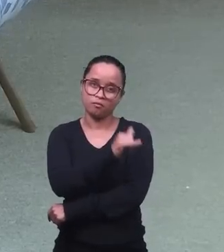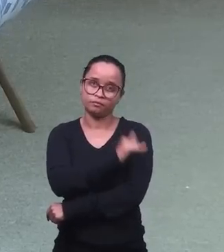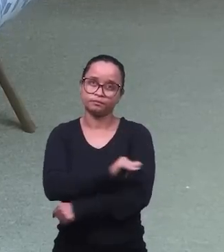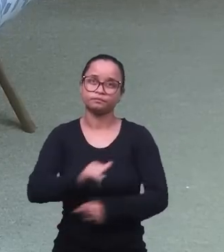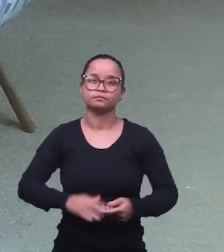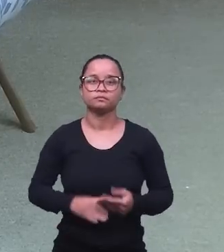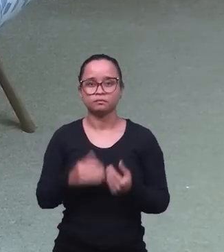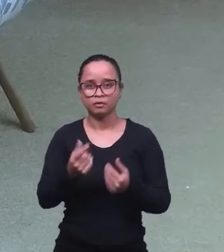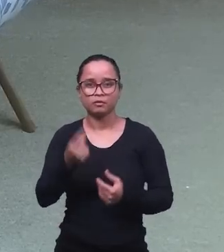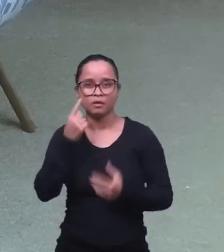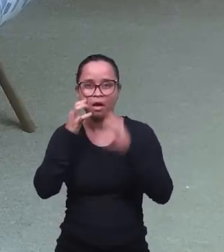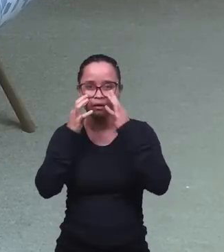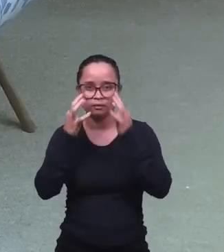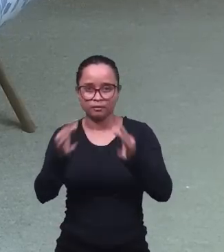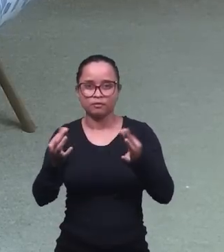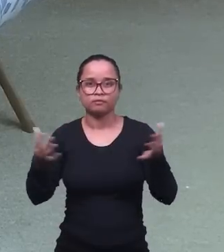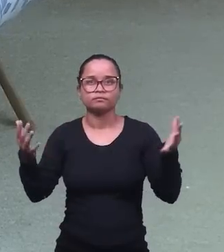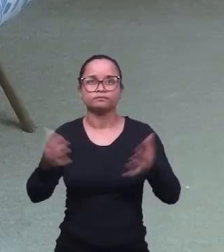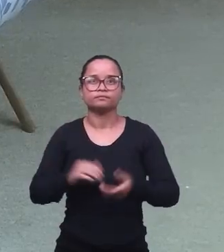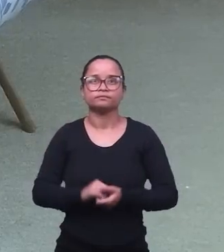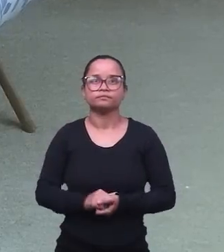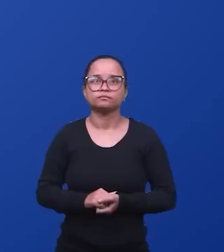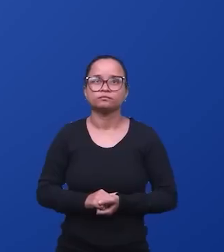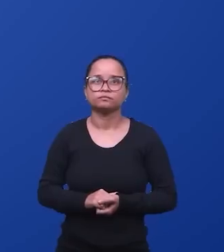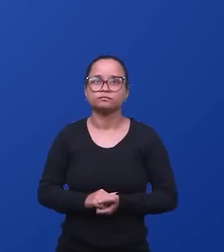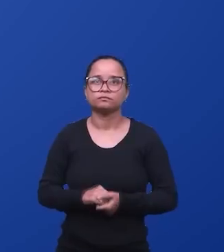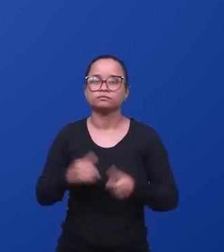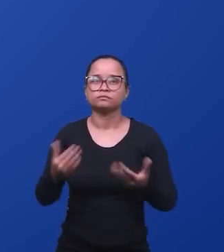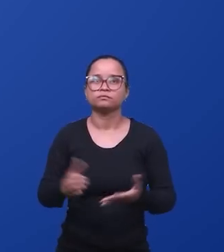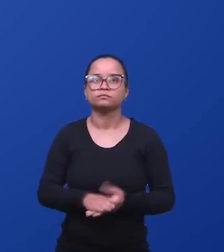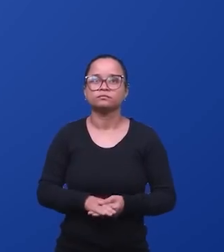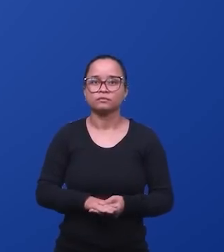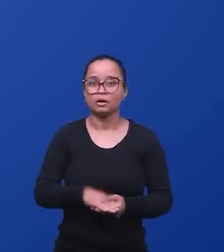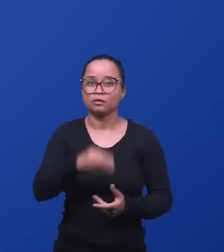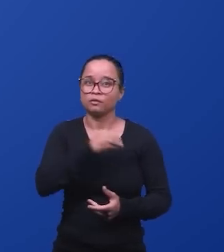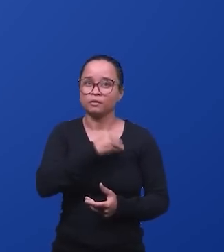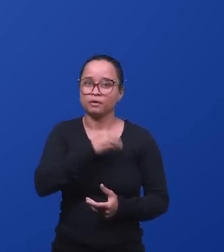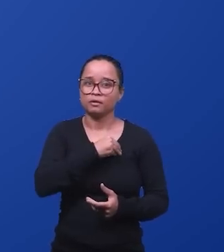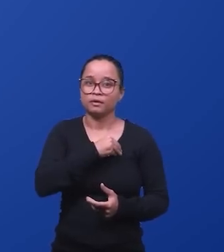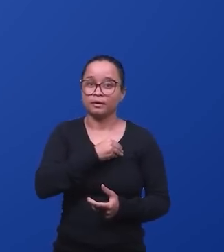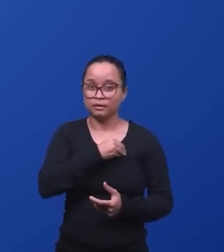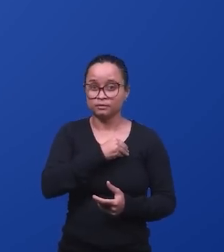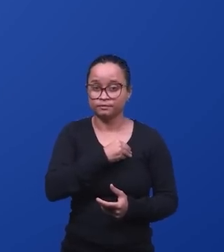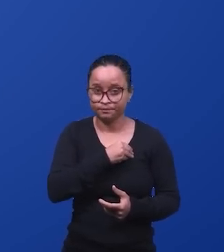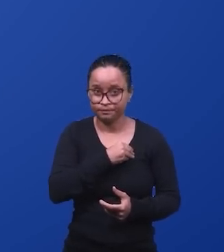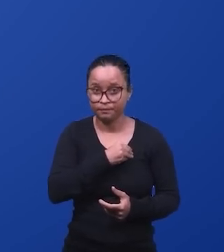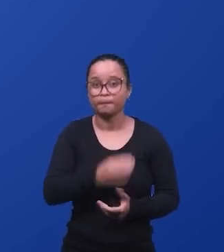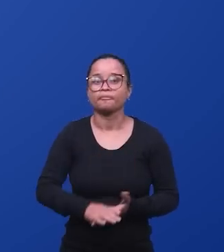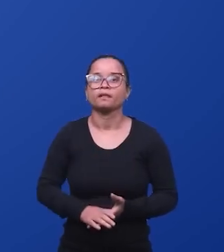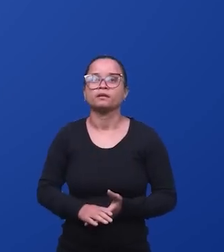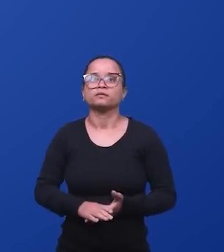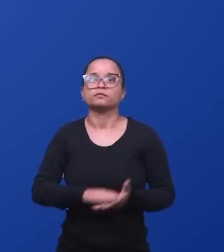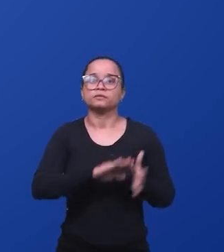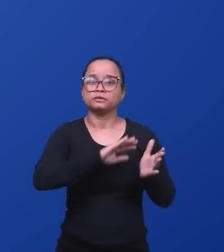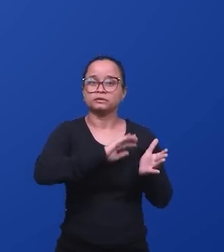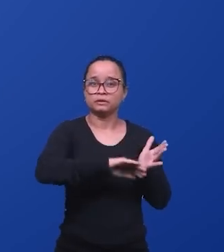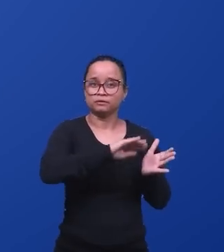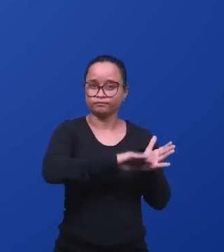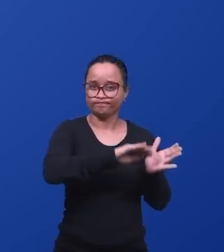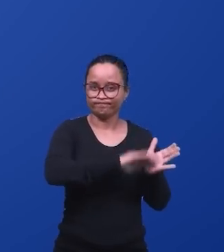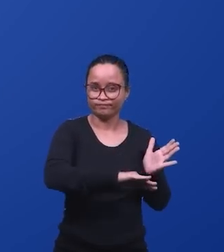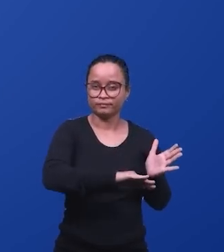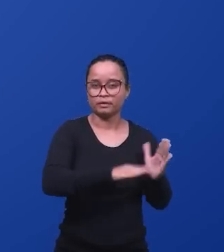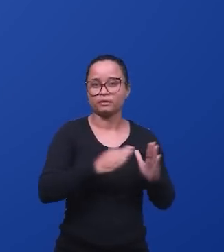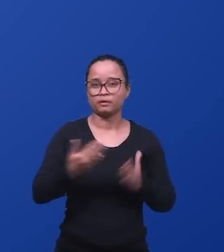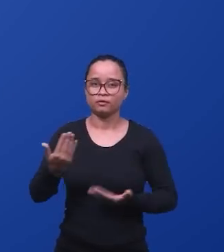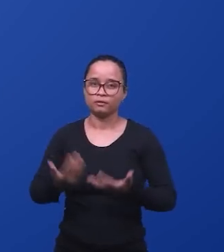Rio de Janeiro. Vamos prestar atenção no que ele vai dizer. É que o mau cheiro do pecado ele é tirado do meio da igreja, exalando assim o